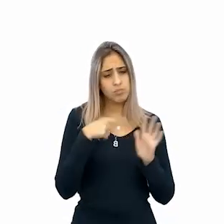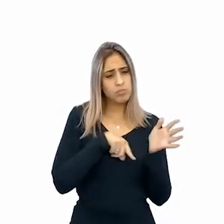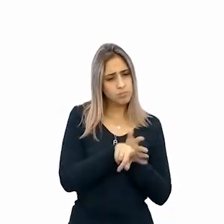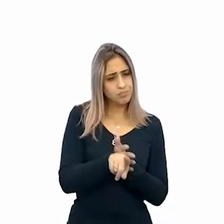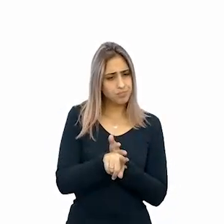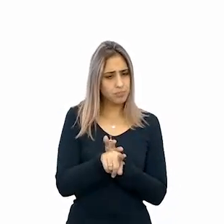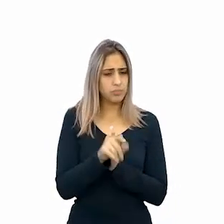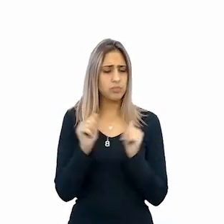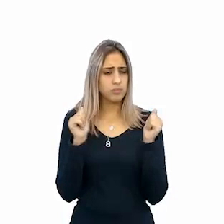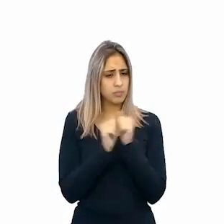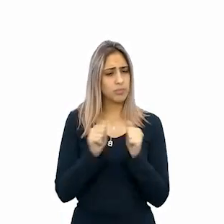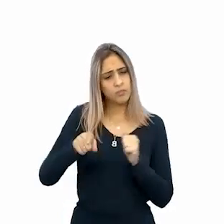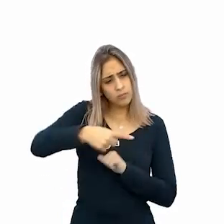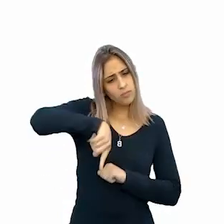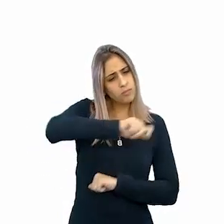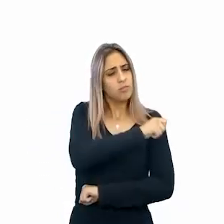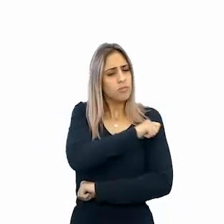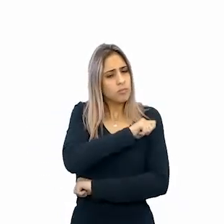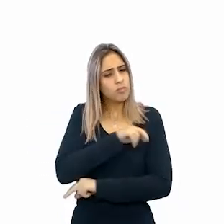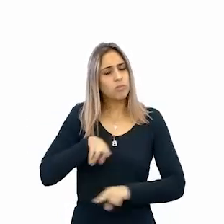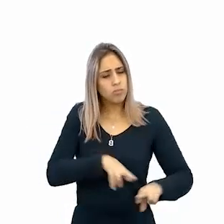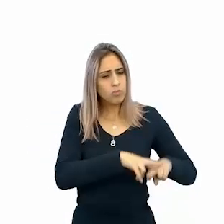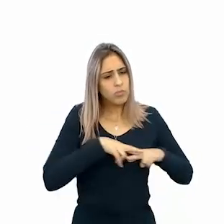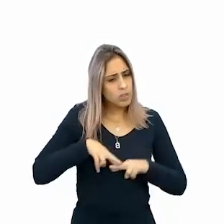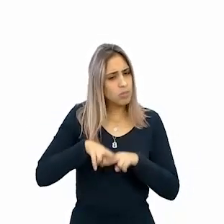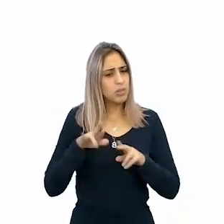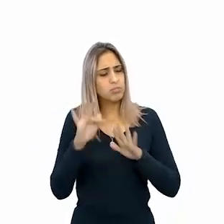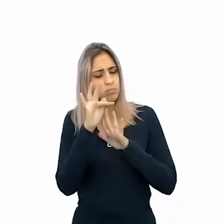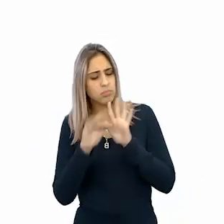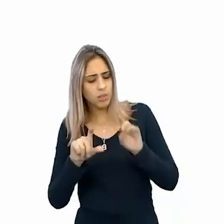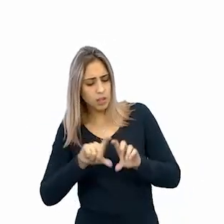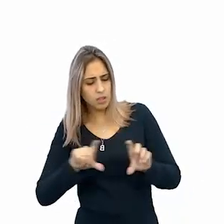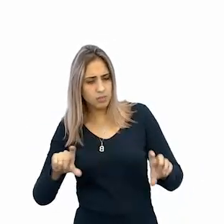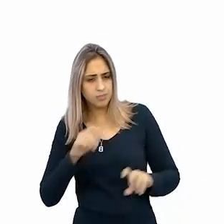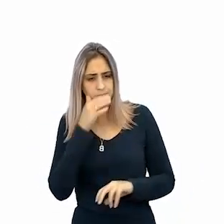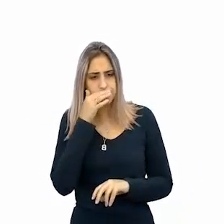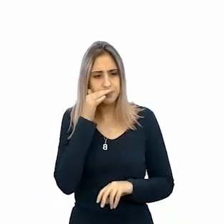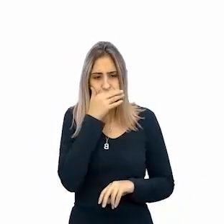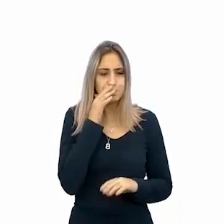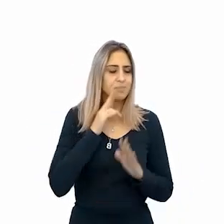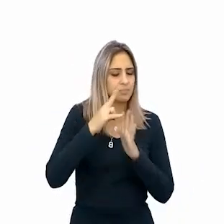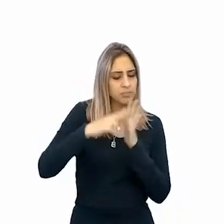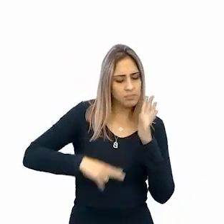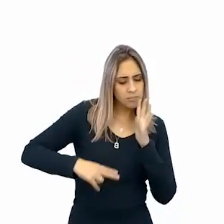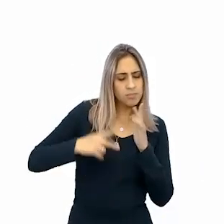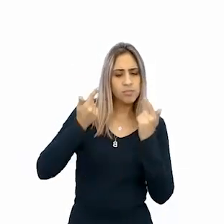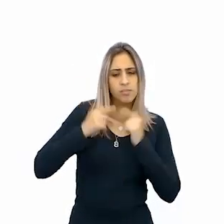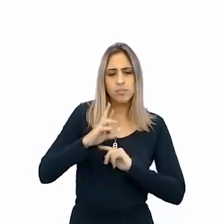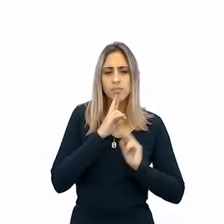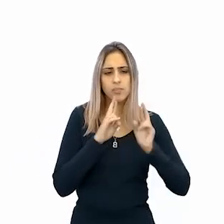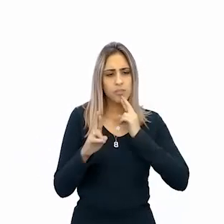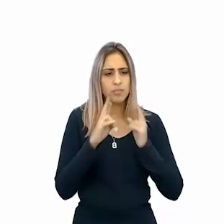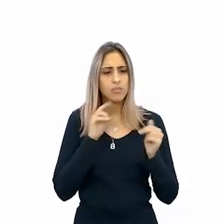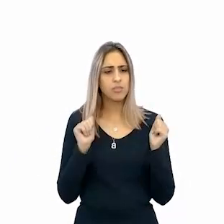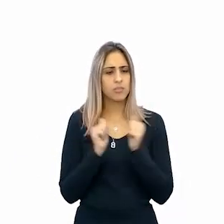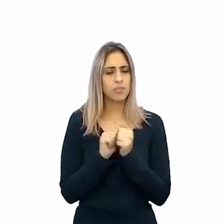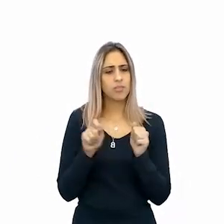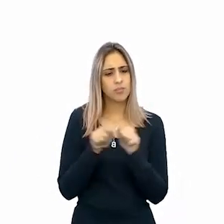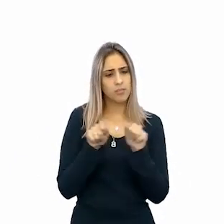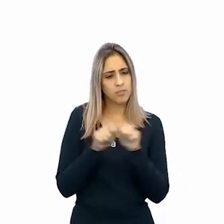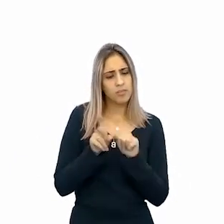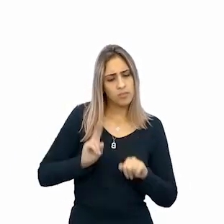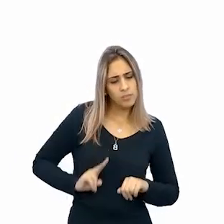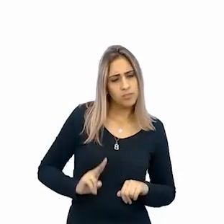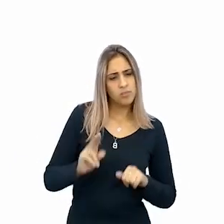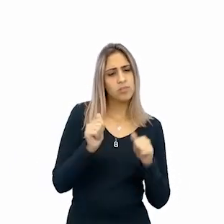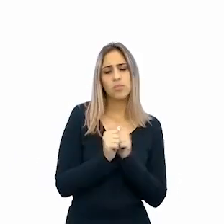pergunta e, junto com os estudantes, retomar o trecho do texto, reler o trecho onde a resposta está localizada, fazer o